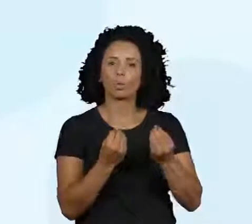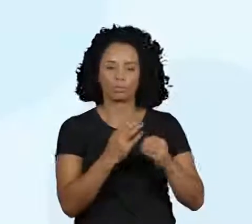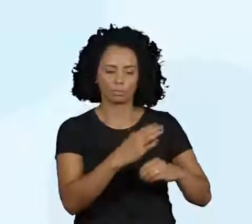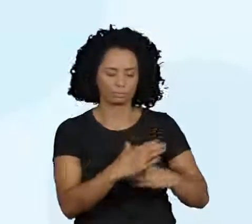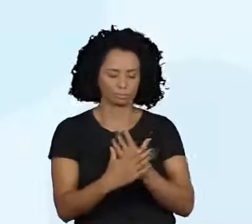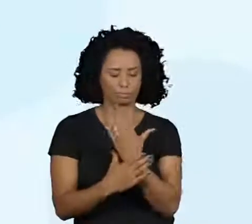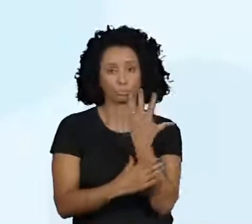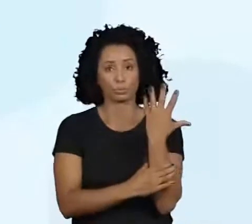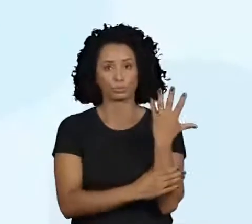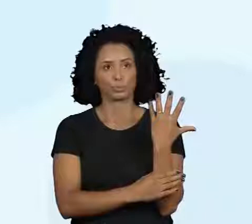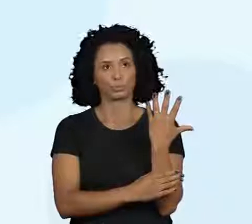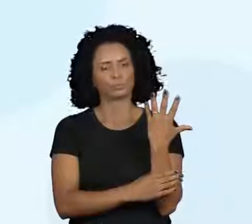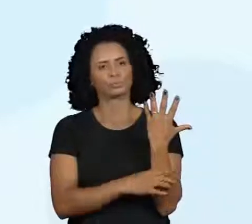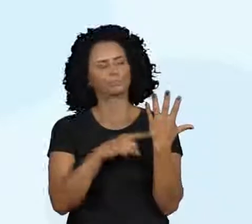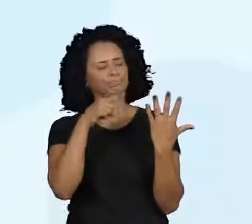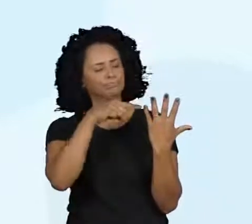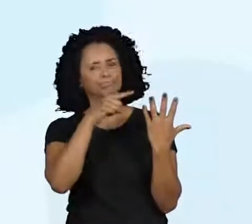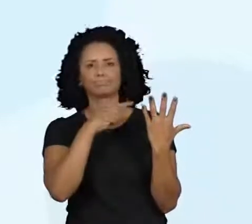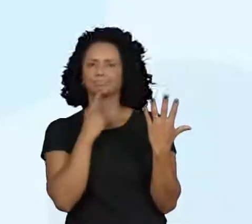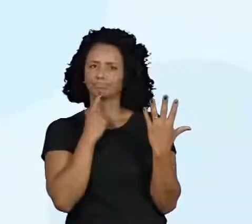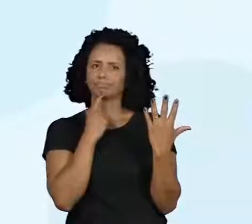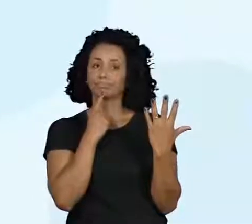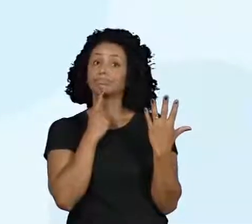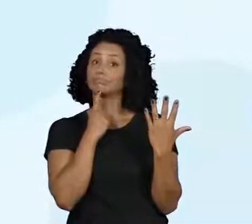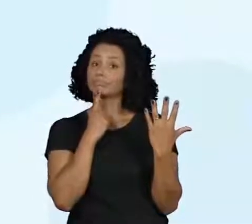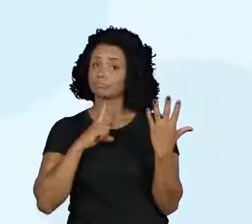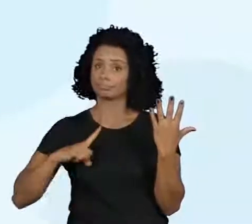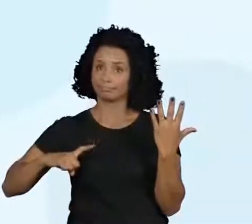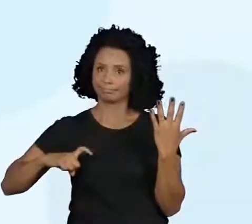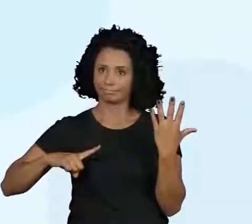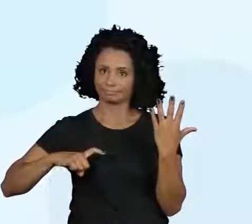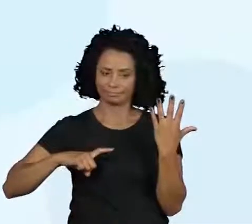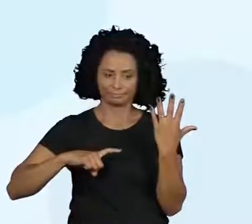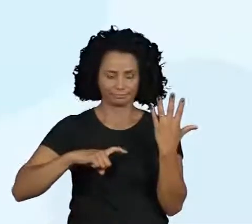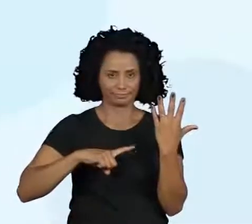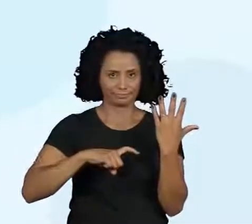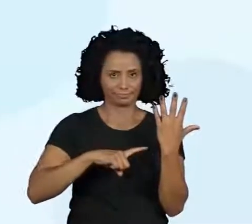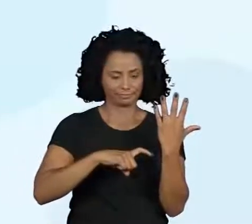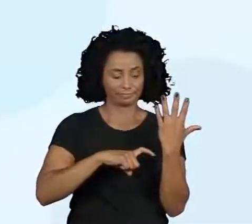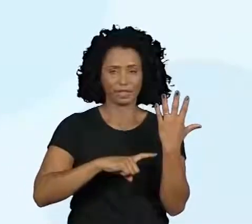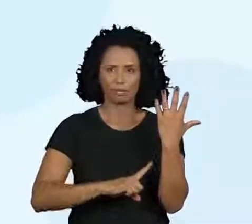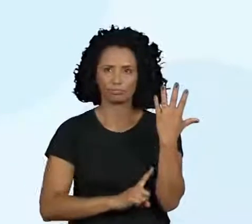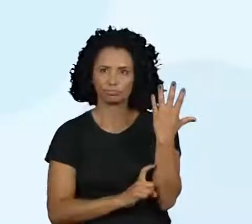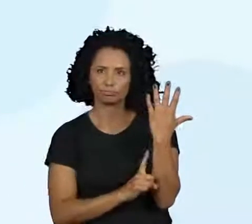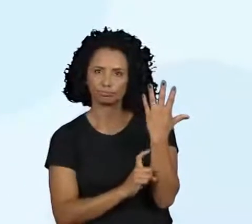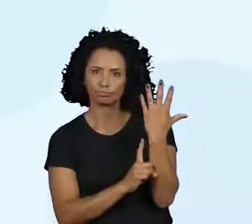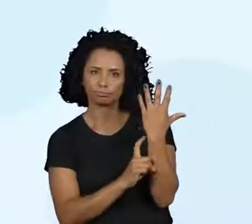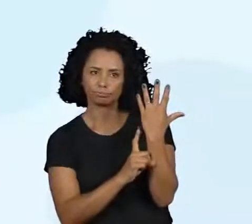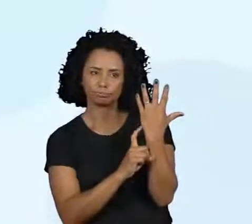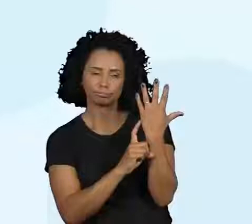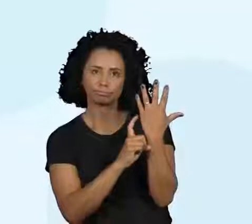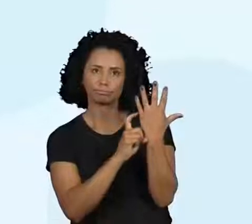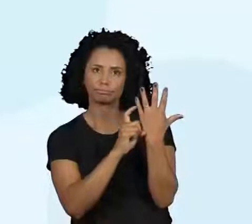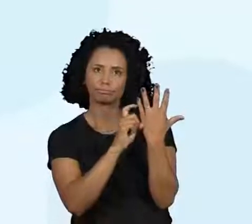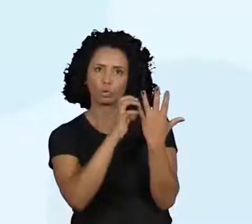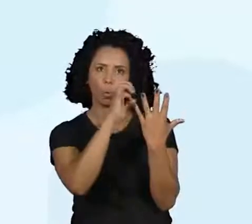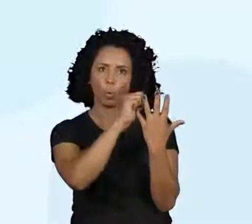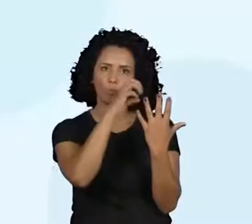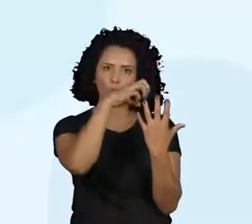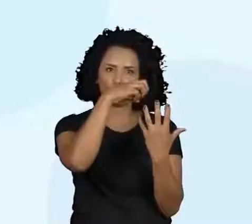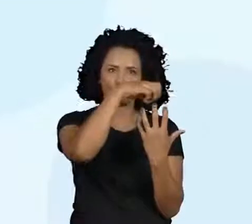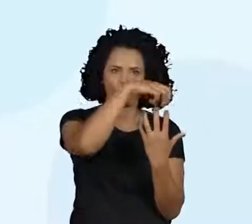produtor. Daí a gente tem o consumidor primário, que é a lesma, o